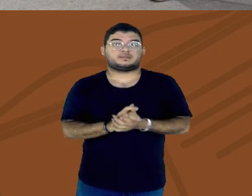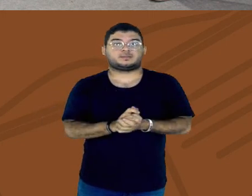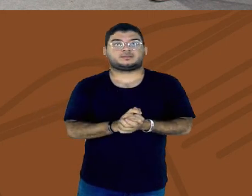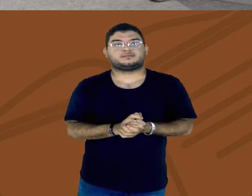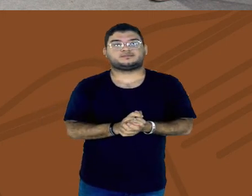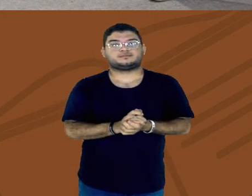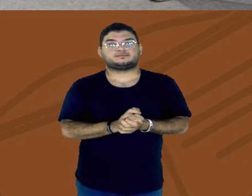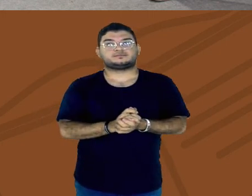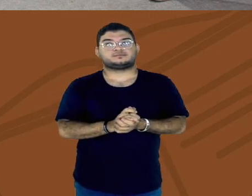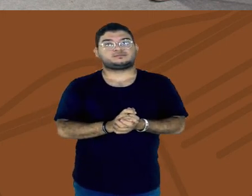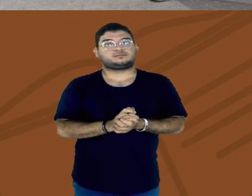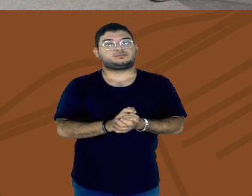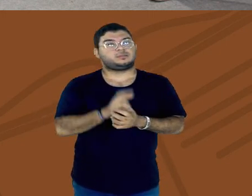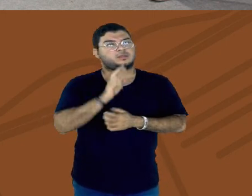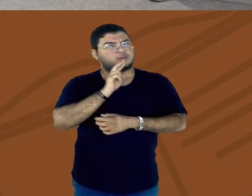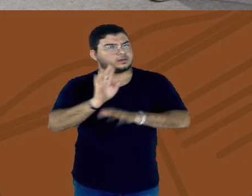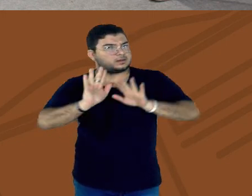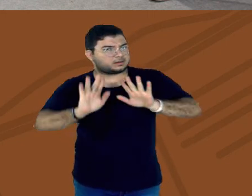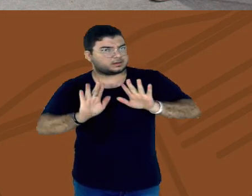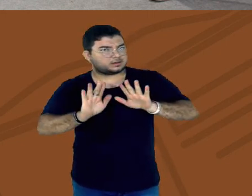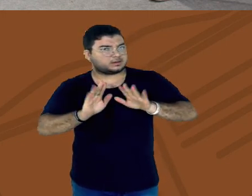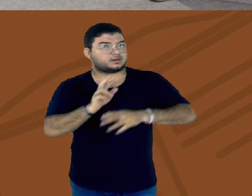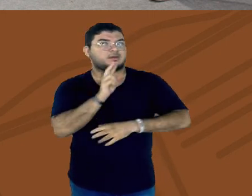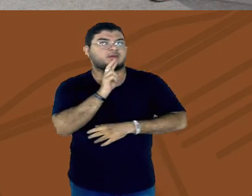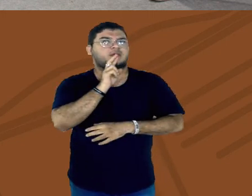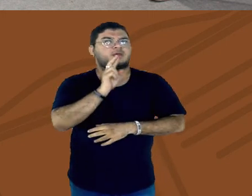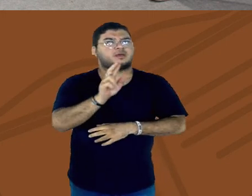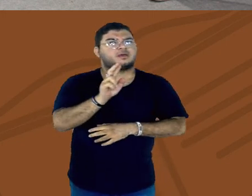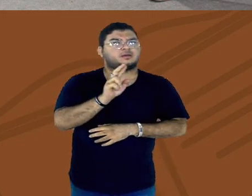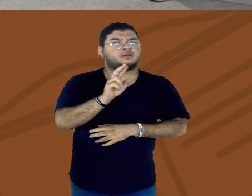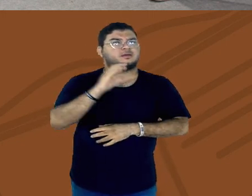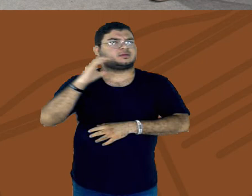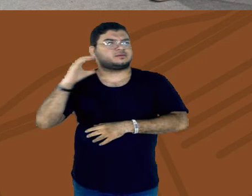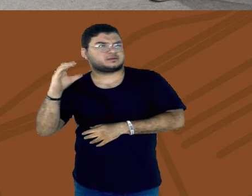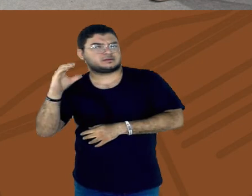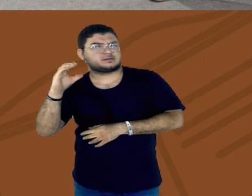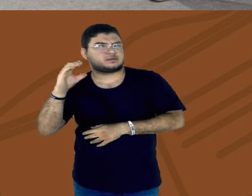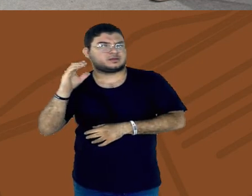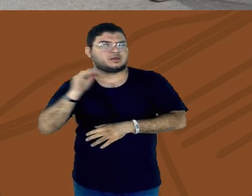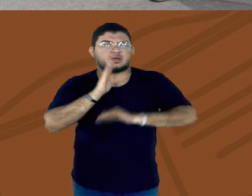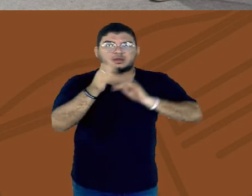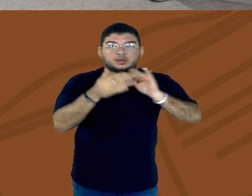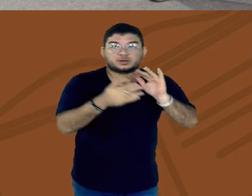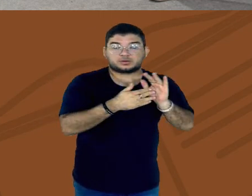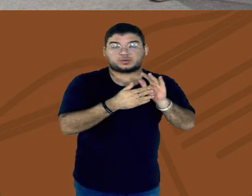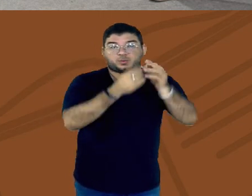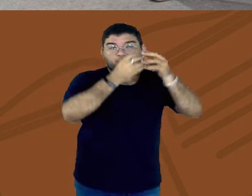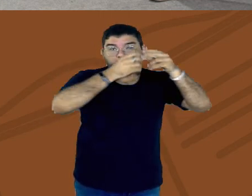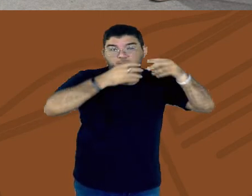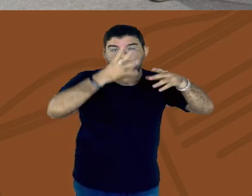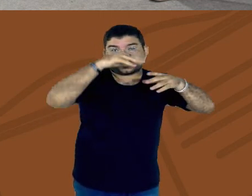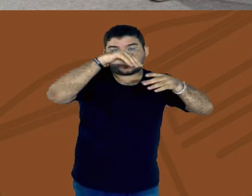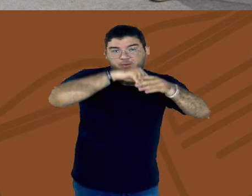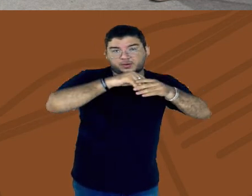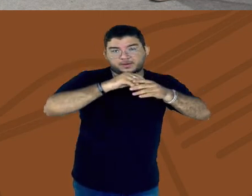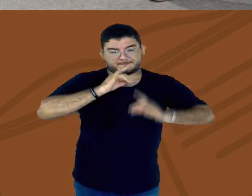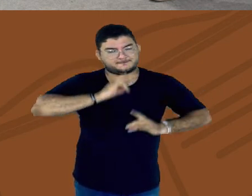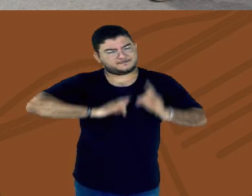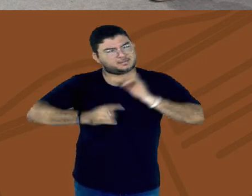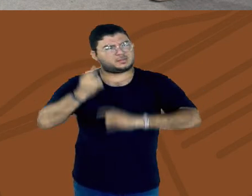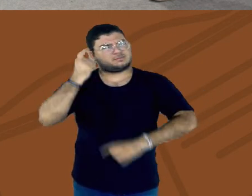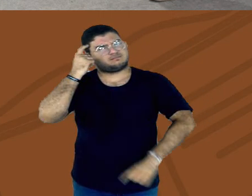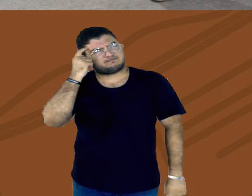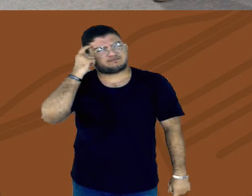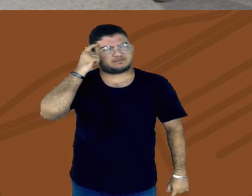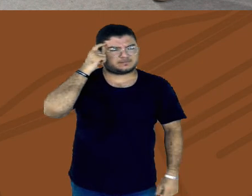órgãos? Mas eu já vou dar um bizu. Será que a resposta é a letra C? Será que todas as glândulas endócrinas produzem hormônios? Pense